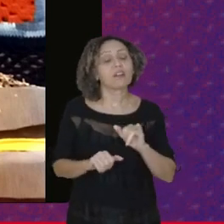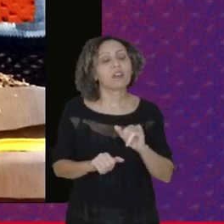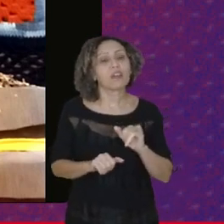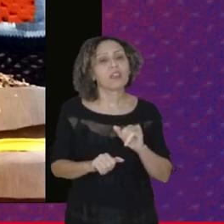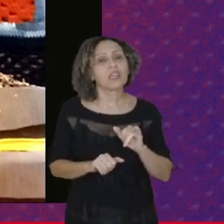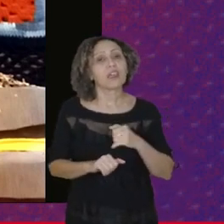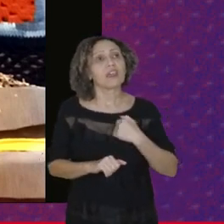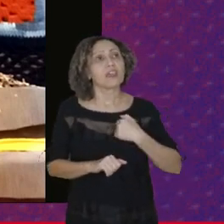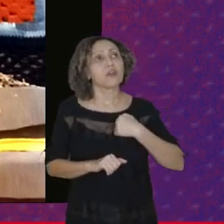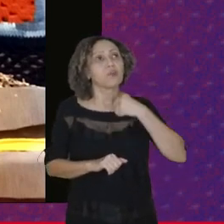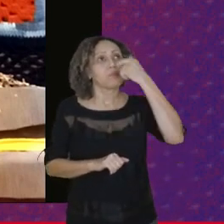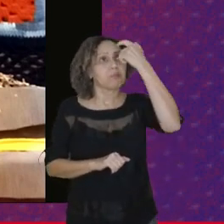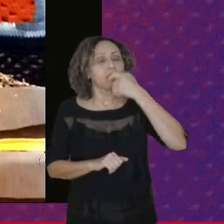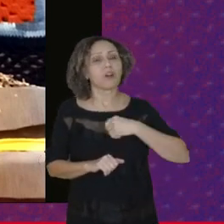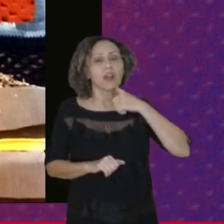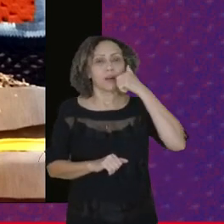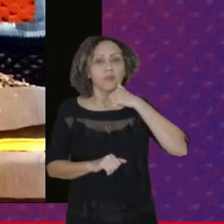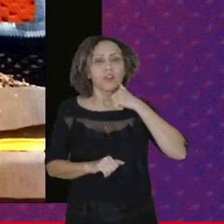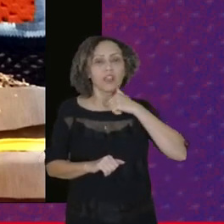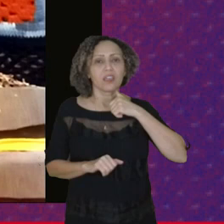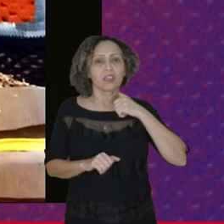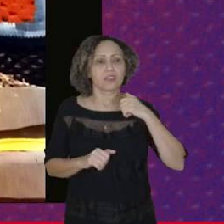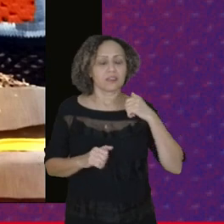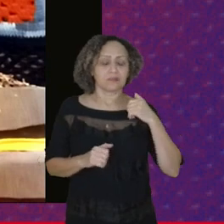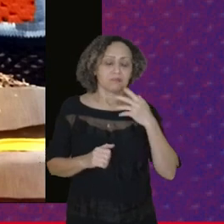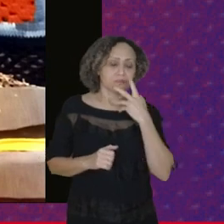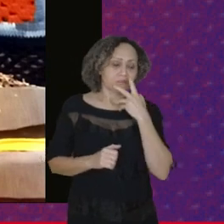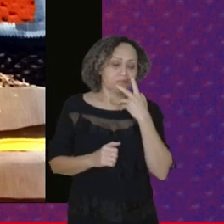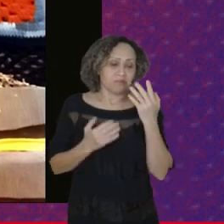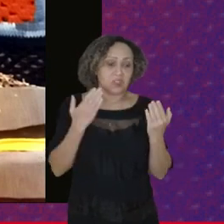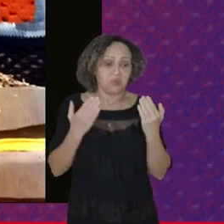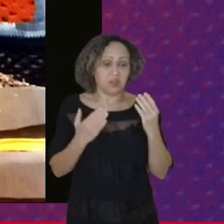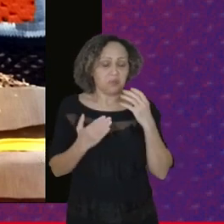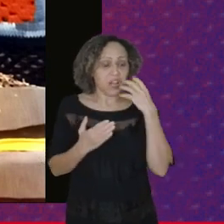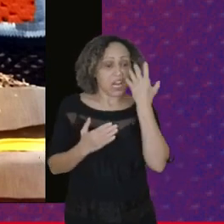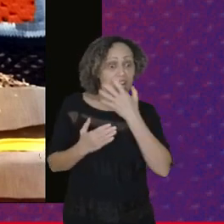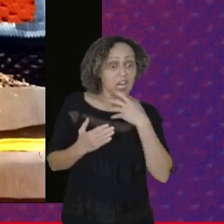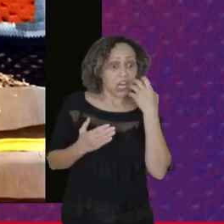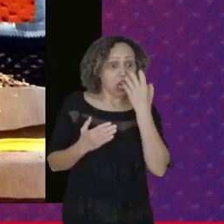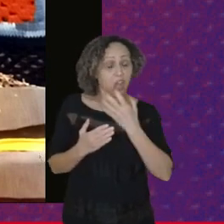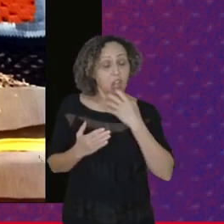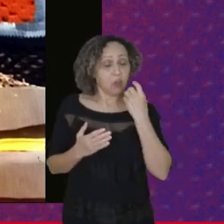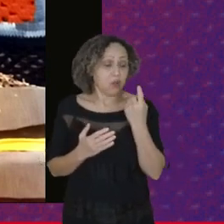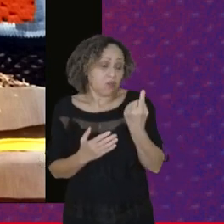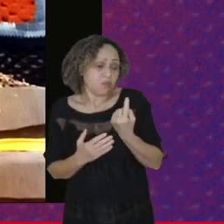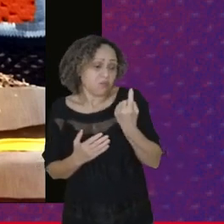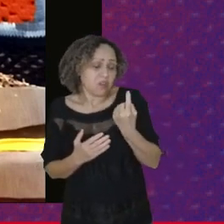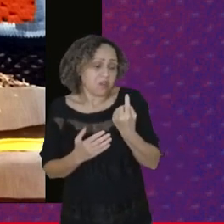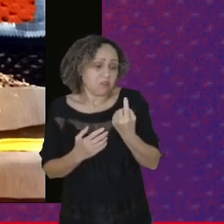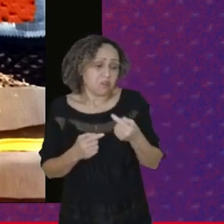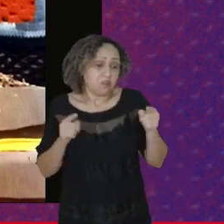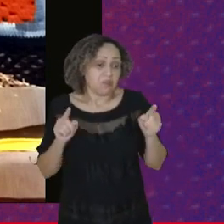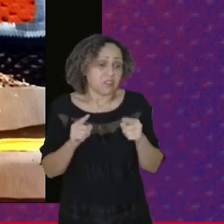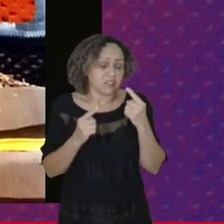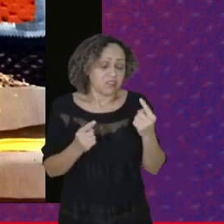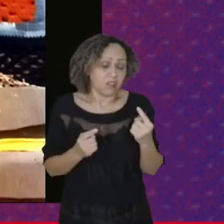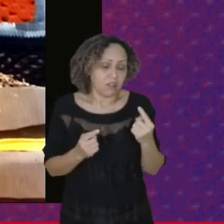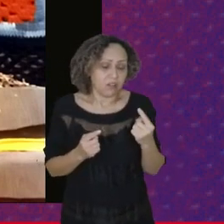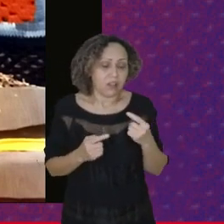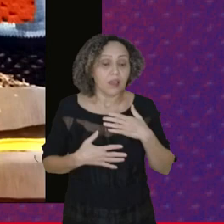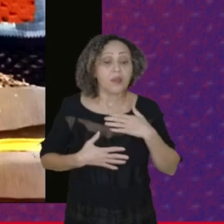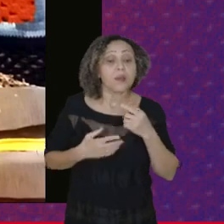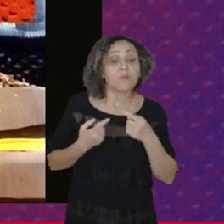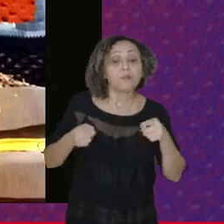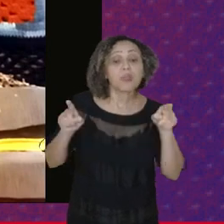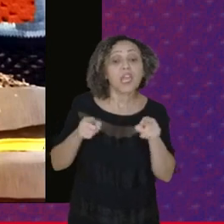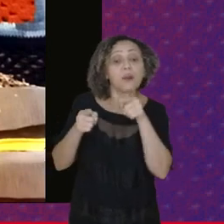mulher uma cantora de uma música só. E a minha música se chama Terra, Mãe Terra,